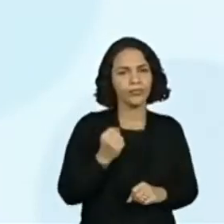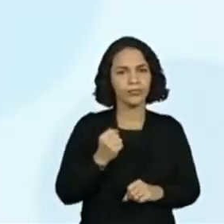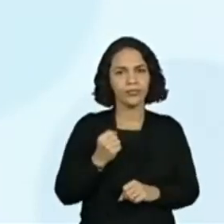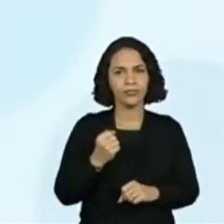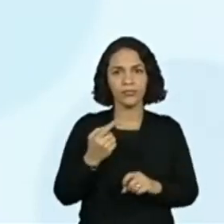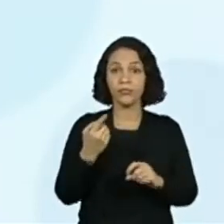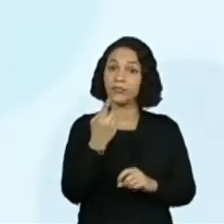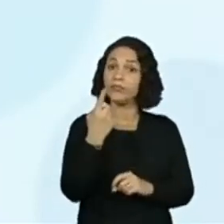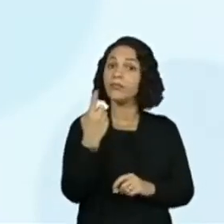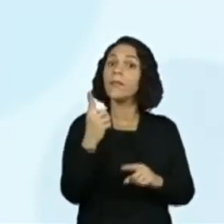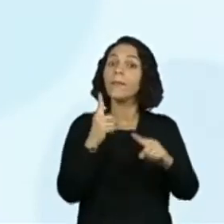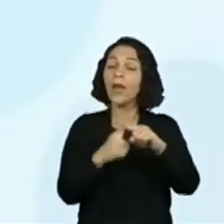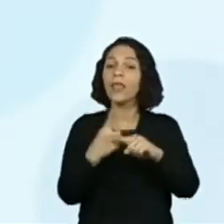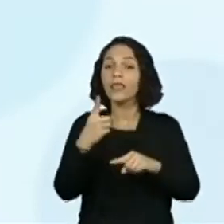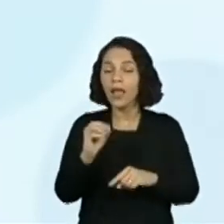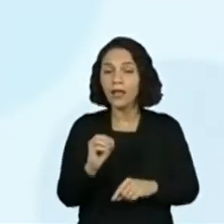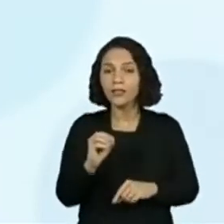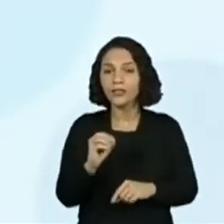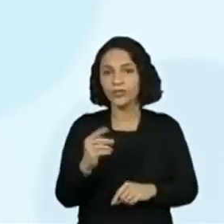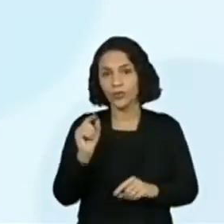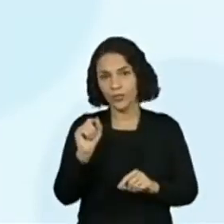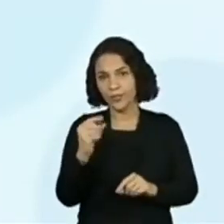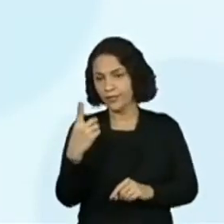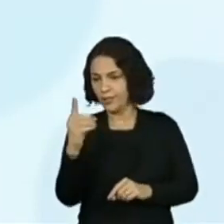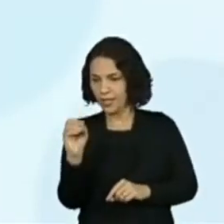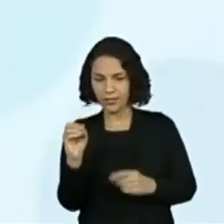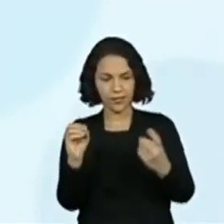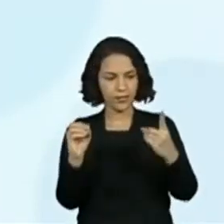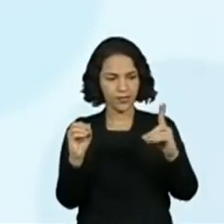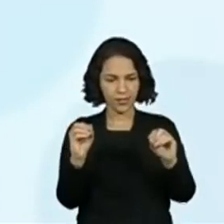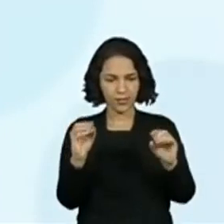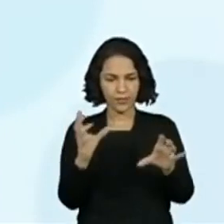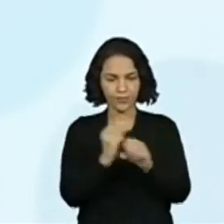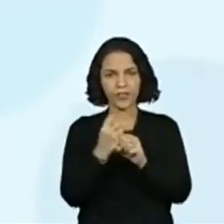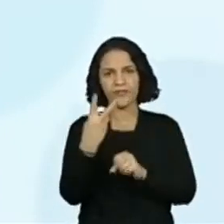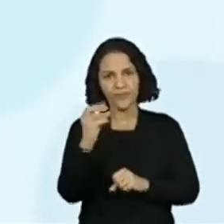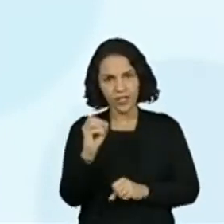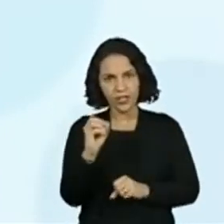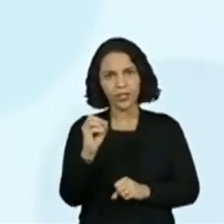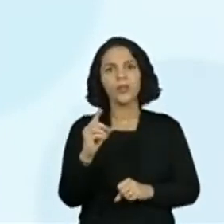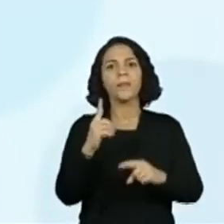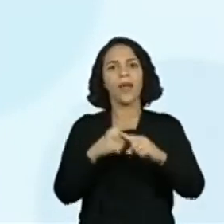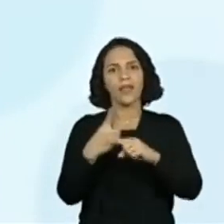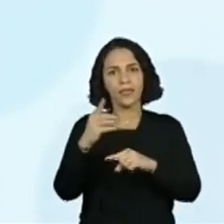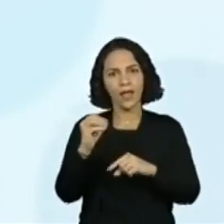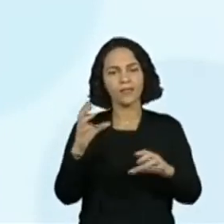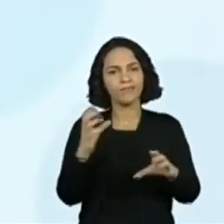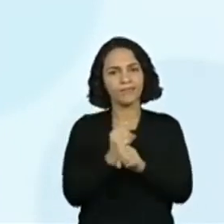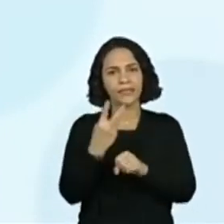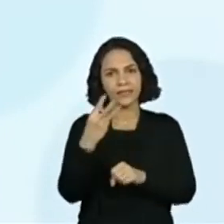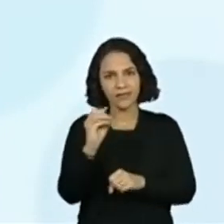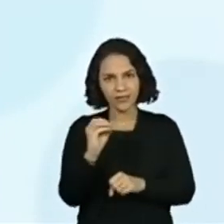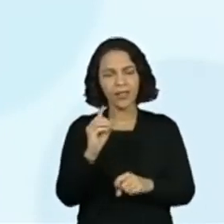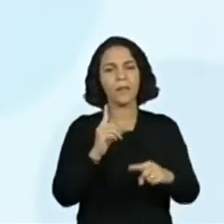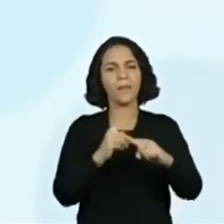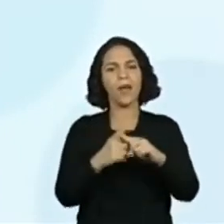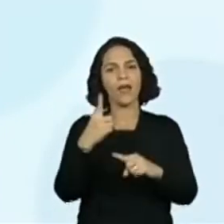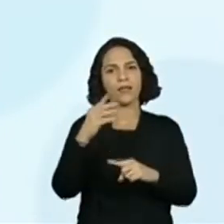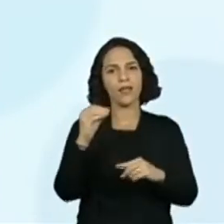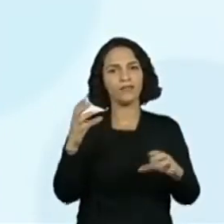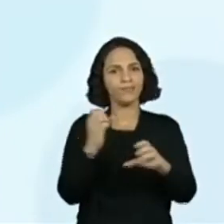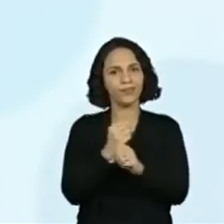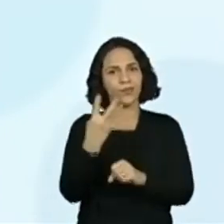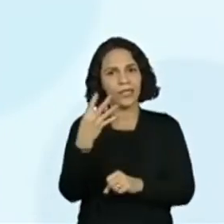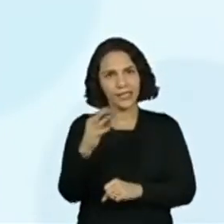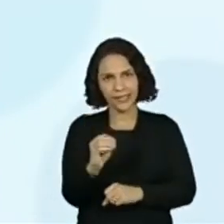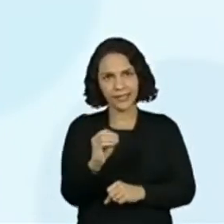20. Mais 10. Já temos 30. Mais 10. 40. 40. Vou